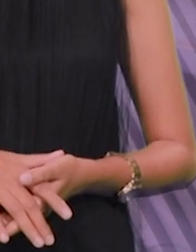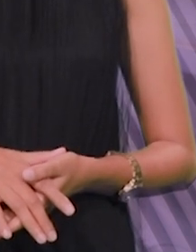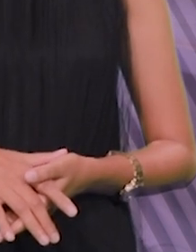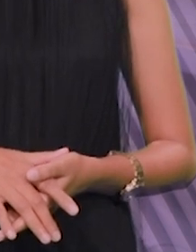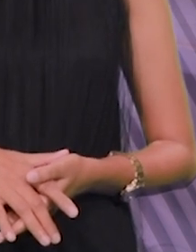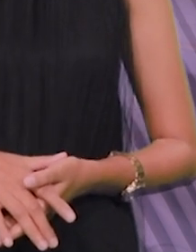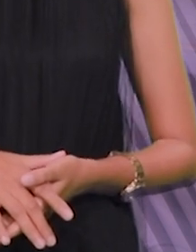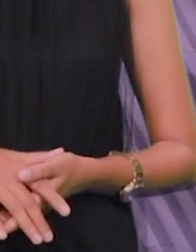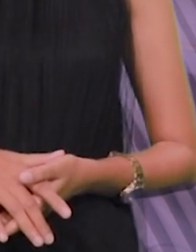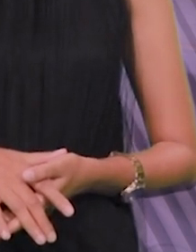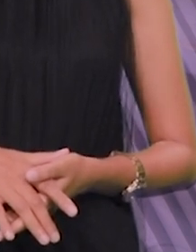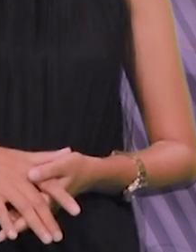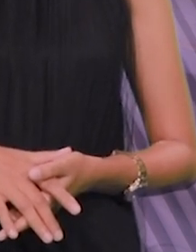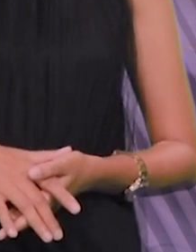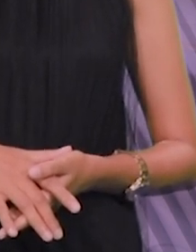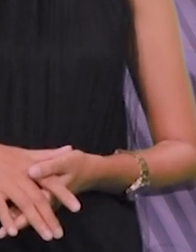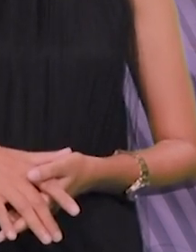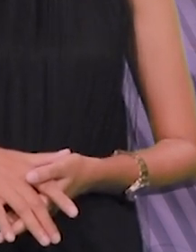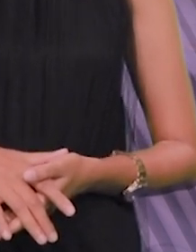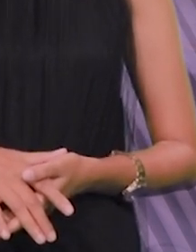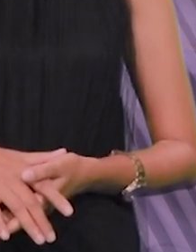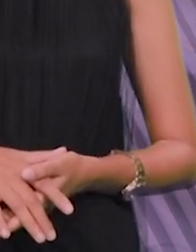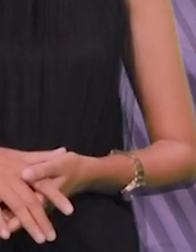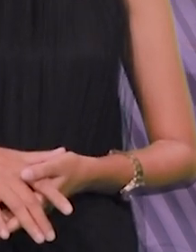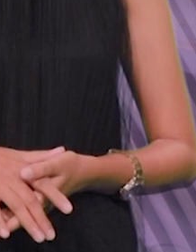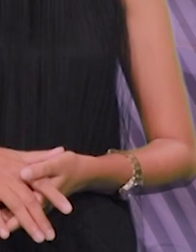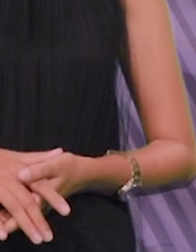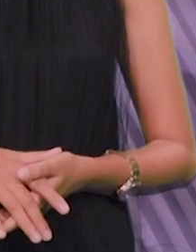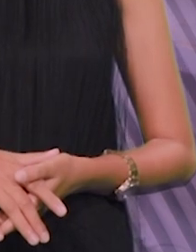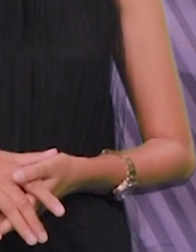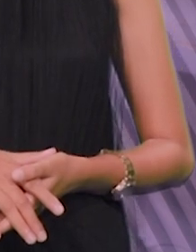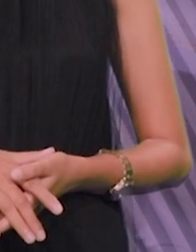botão de notificação, até não, né? E te volte a ser a levar lá com informação para você e a mim. Obrigada!